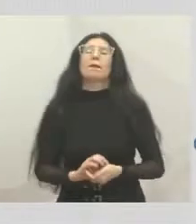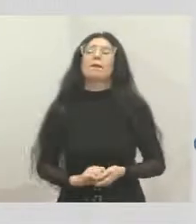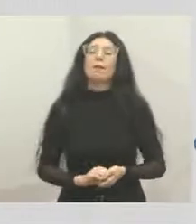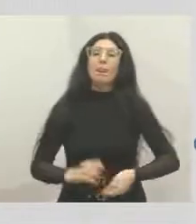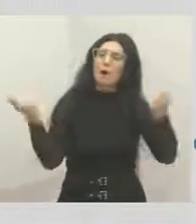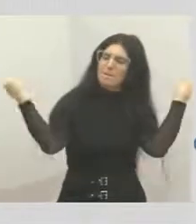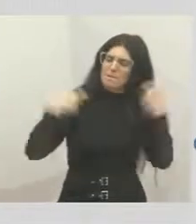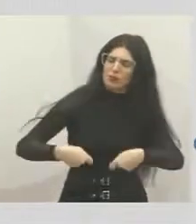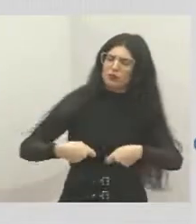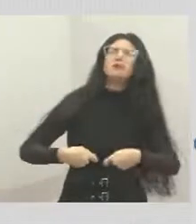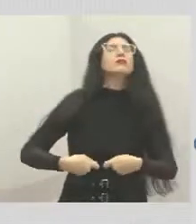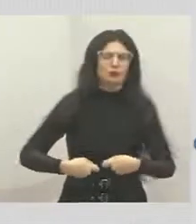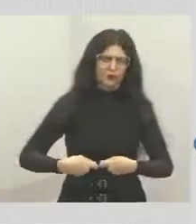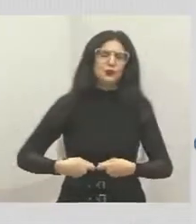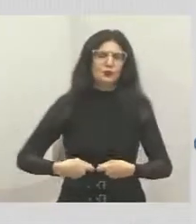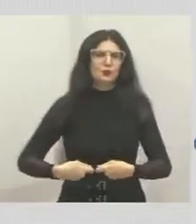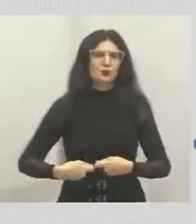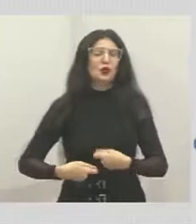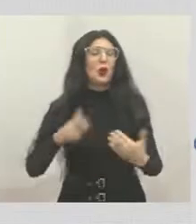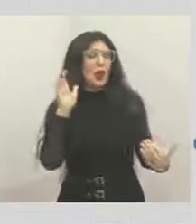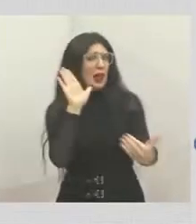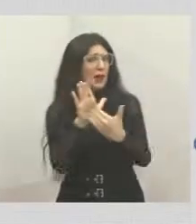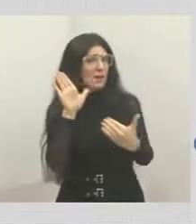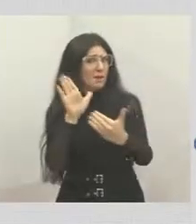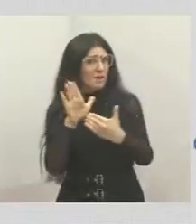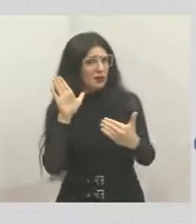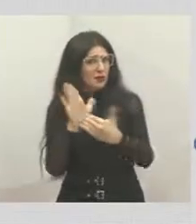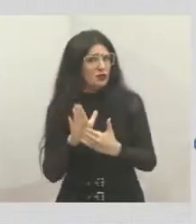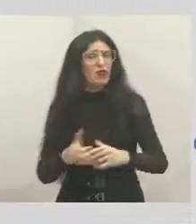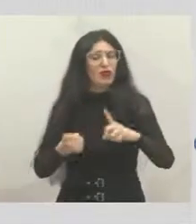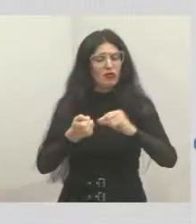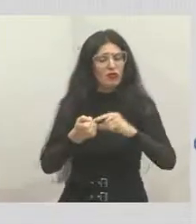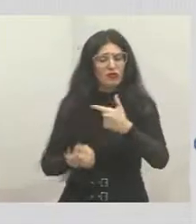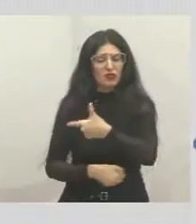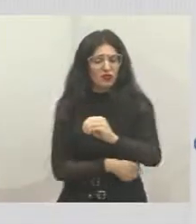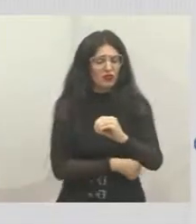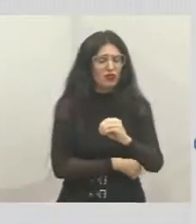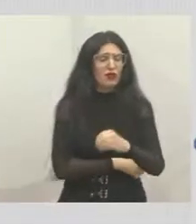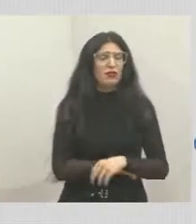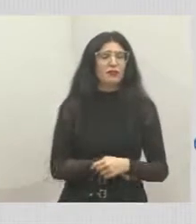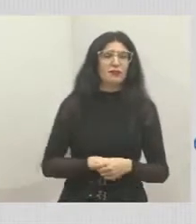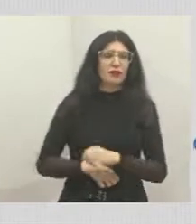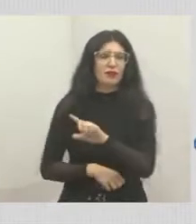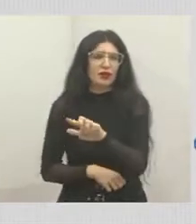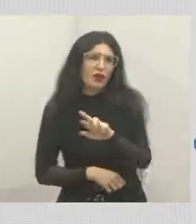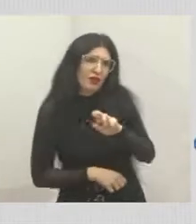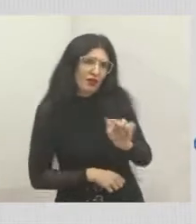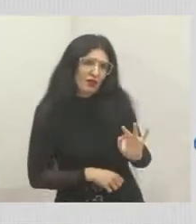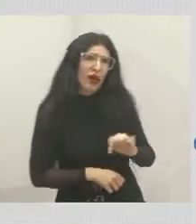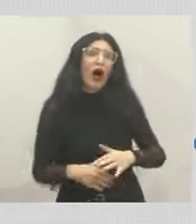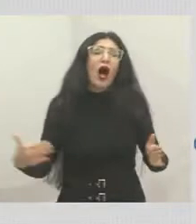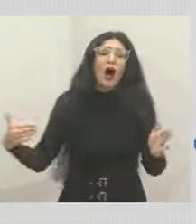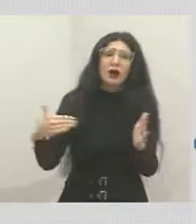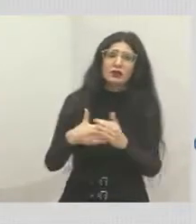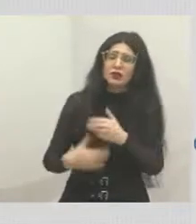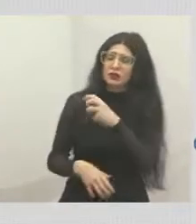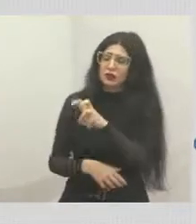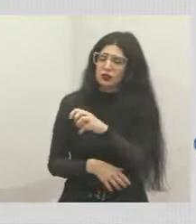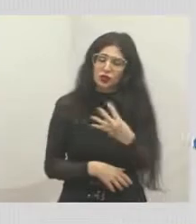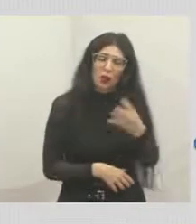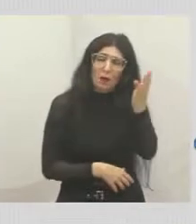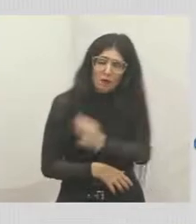podemos atingir como limite máximo, de acordo com o artigo 20 da LRF, até